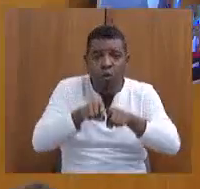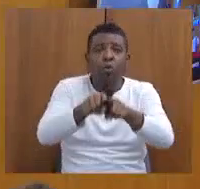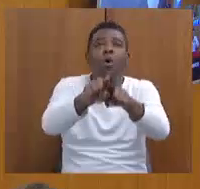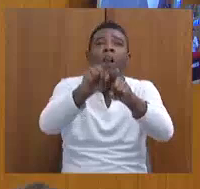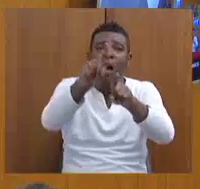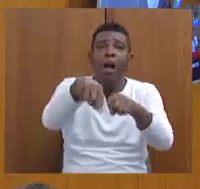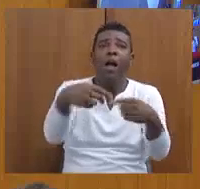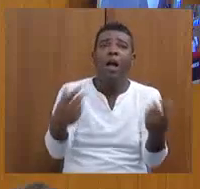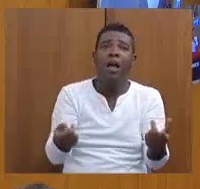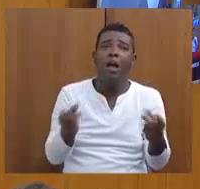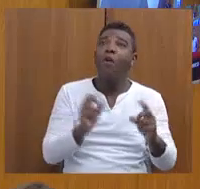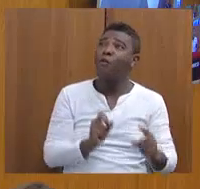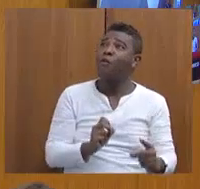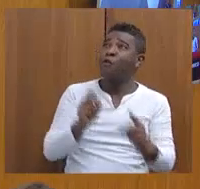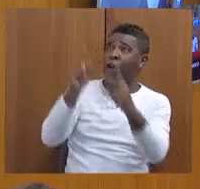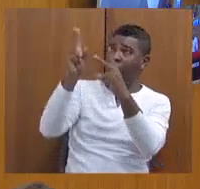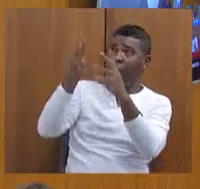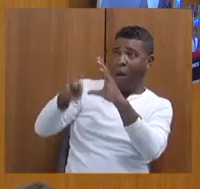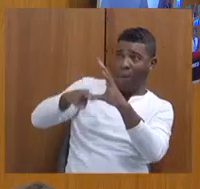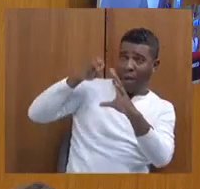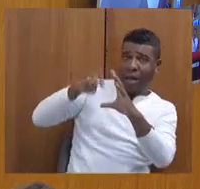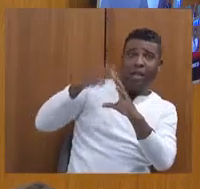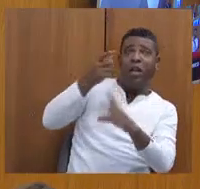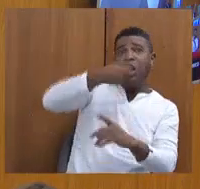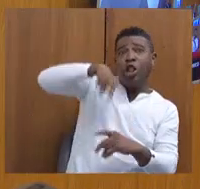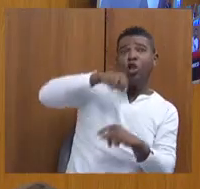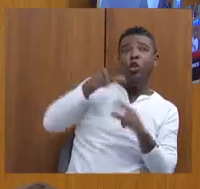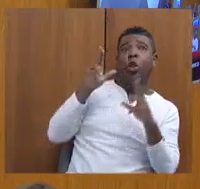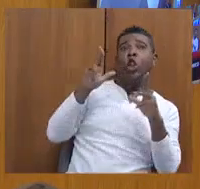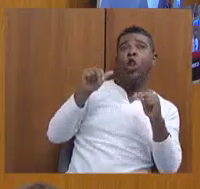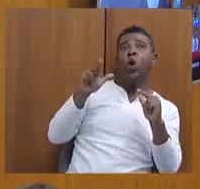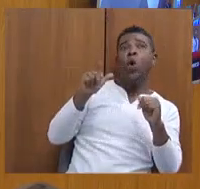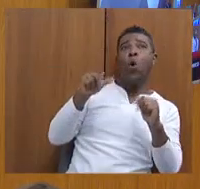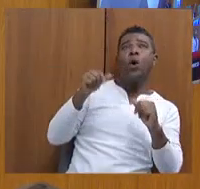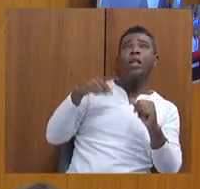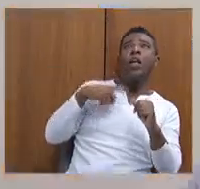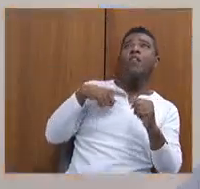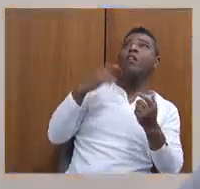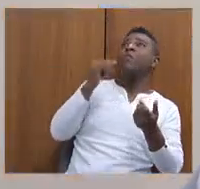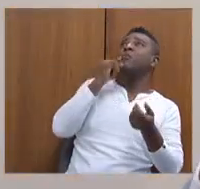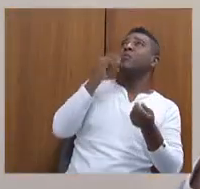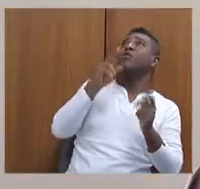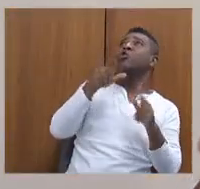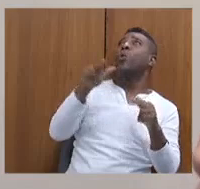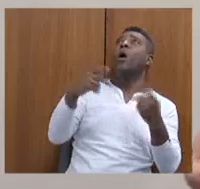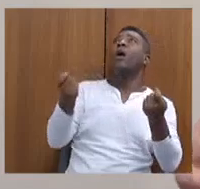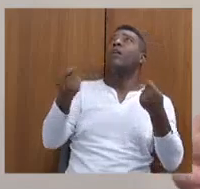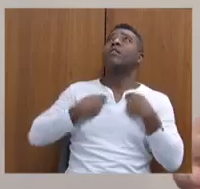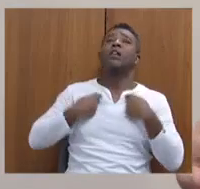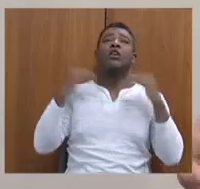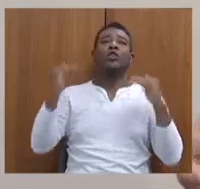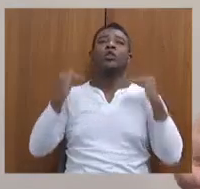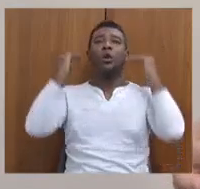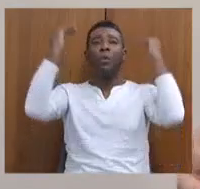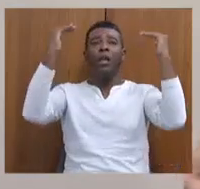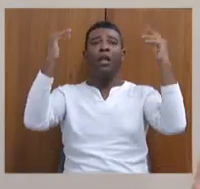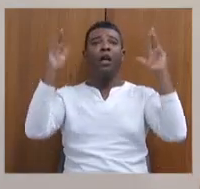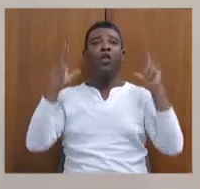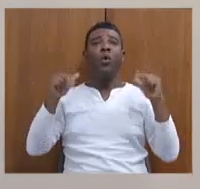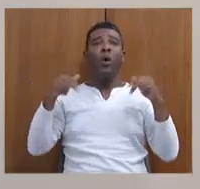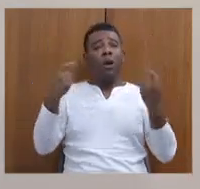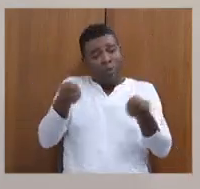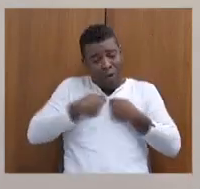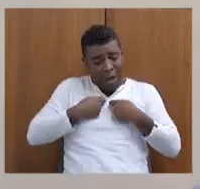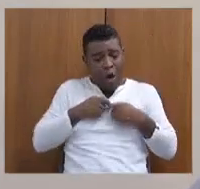vender a mineração nós nunca tivemos a nossa participação da CBL nunca nos deu soberania nunca nos deu controle